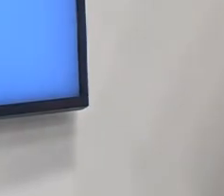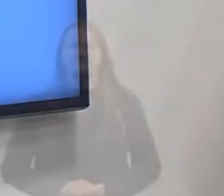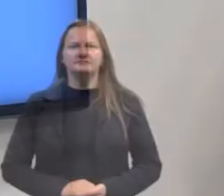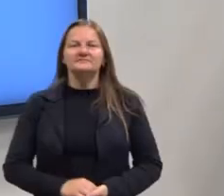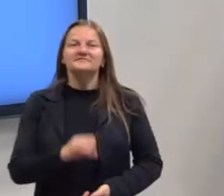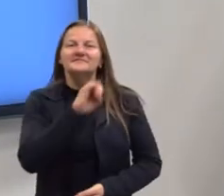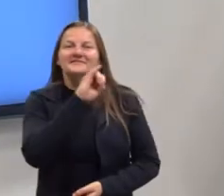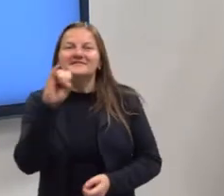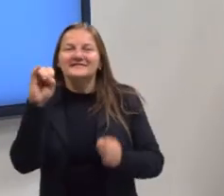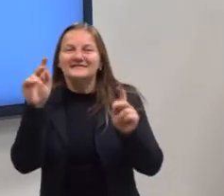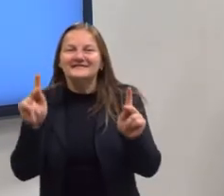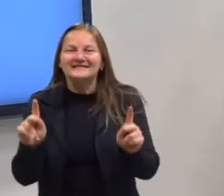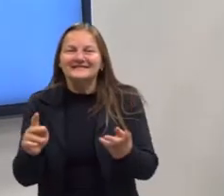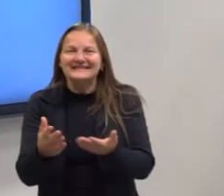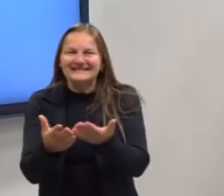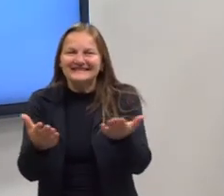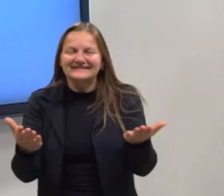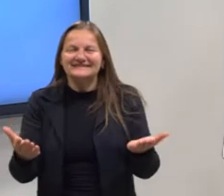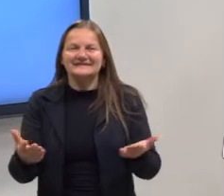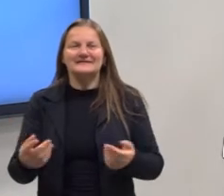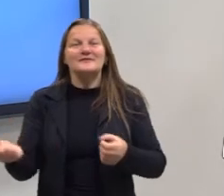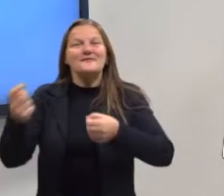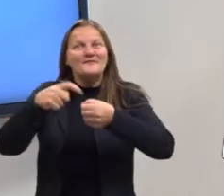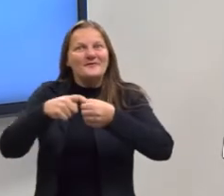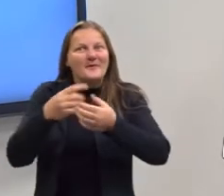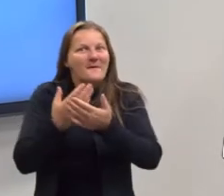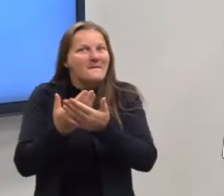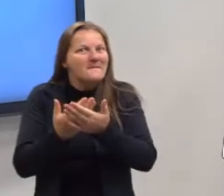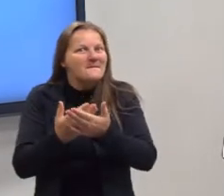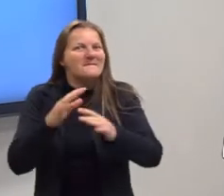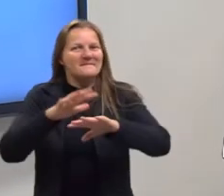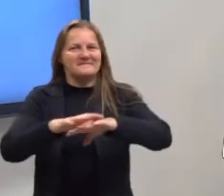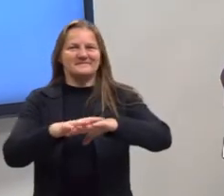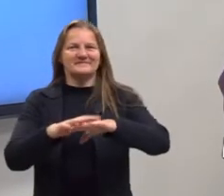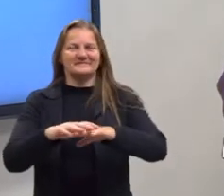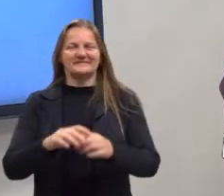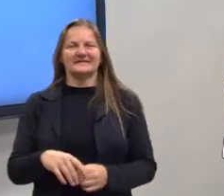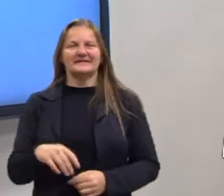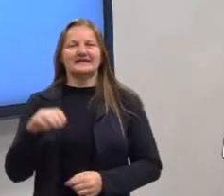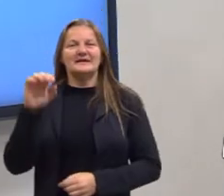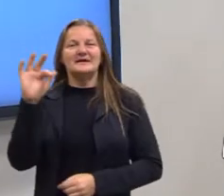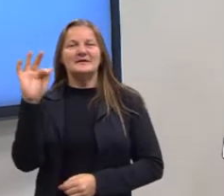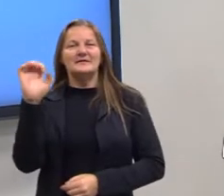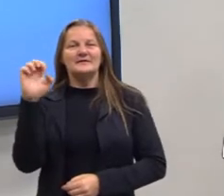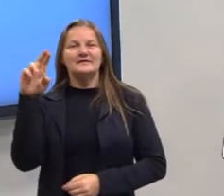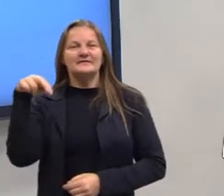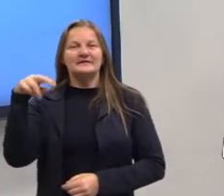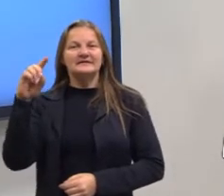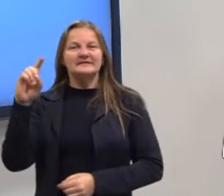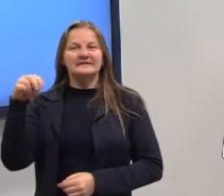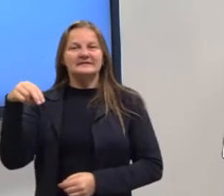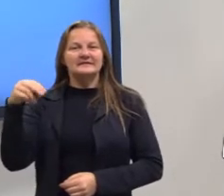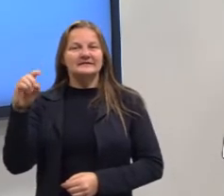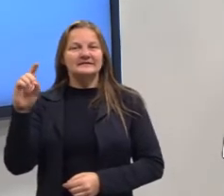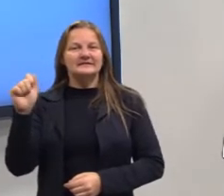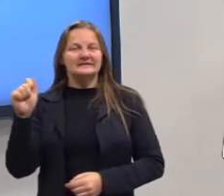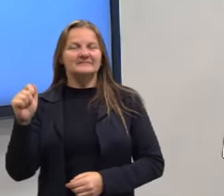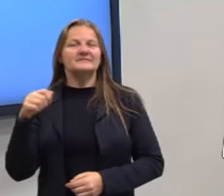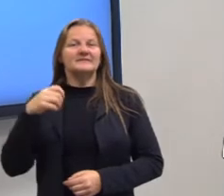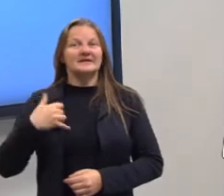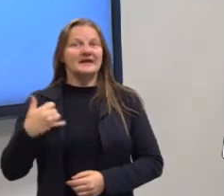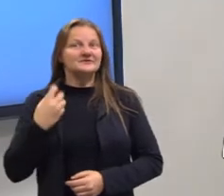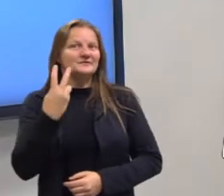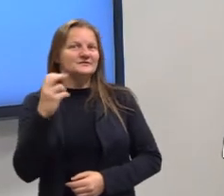oi pessoas estamos de volta para mais uma aula de matemática só Prof Fernanda tenho 25